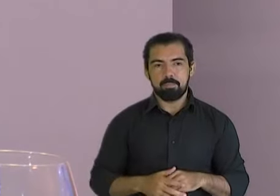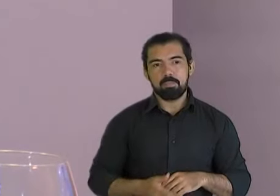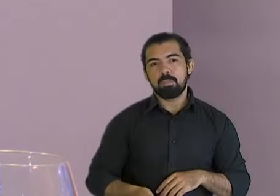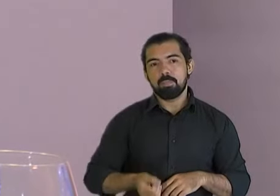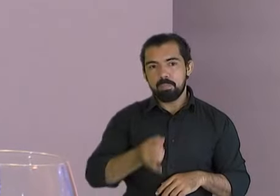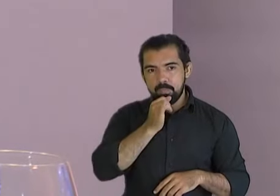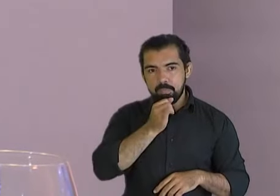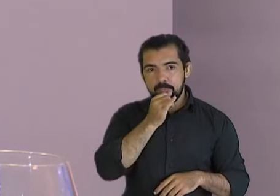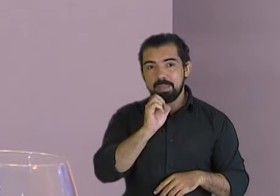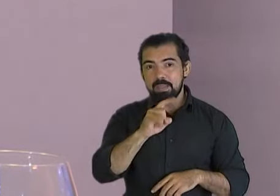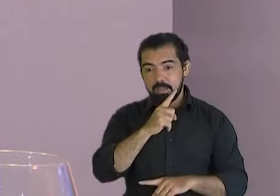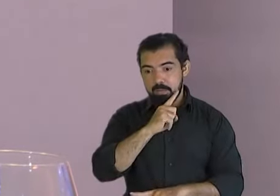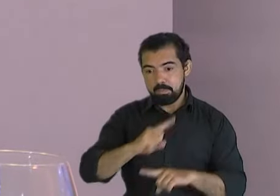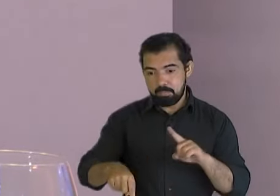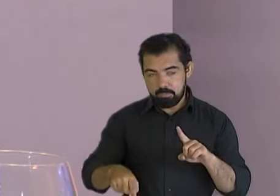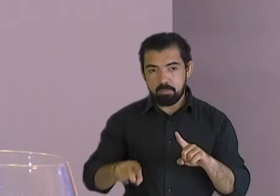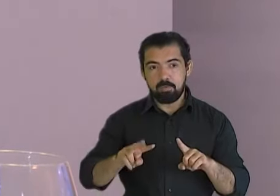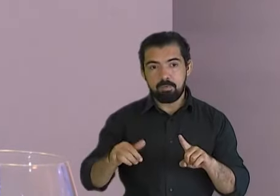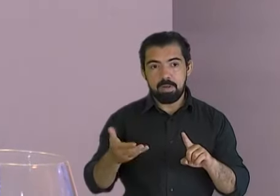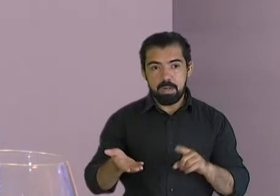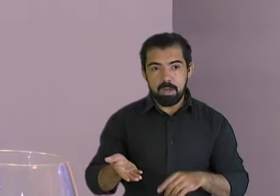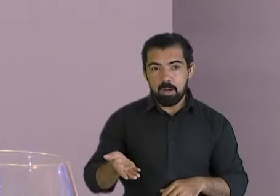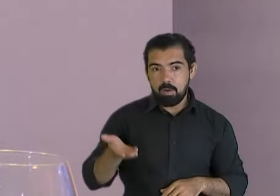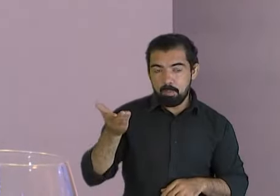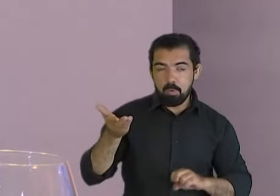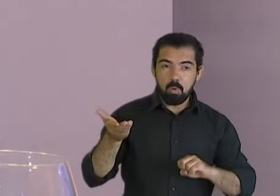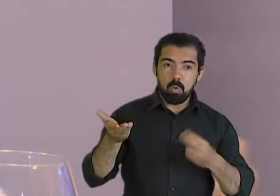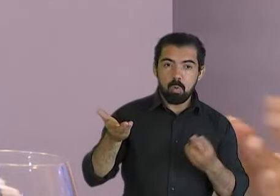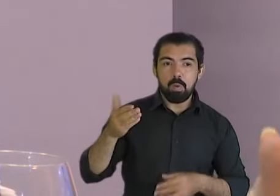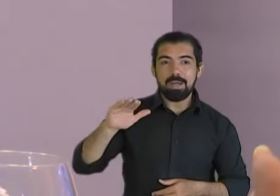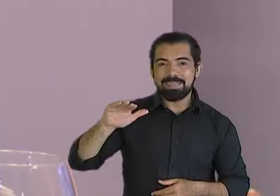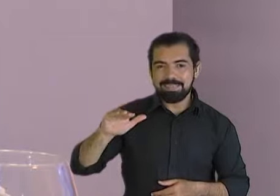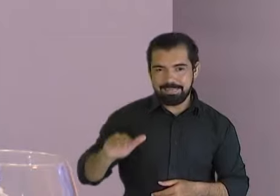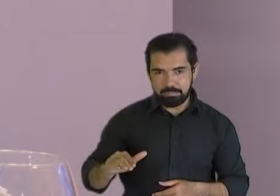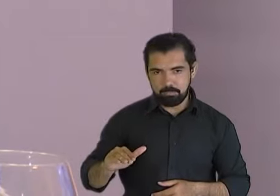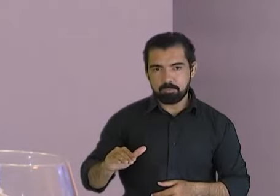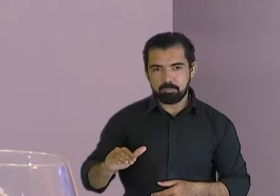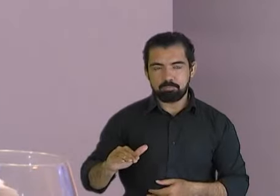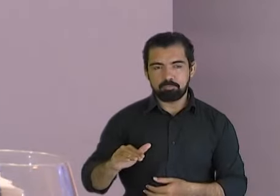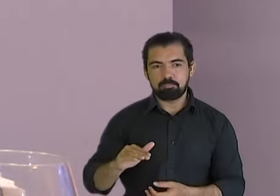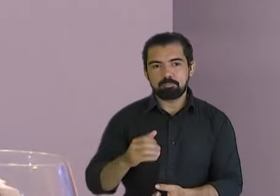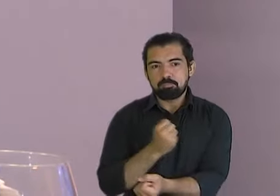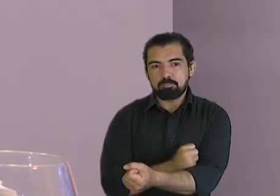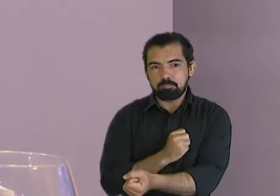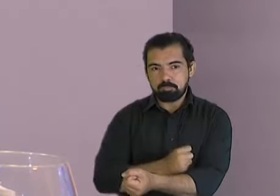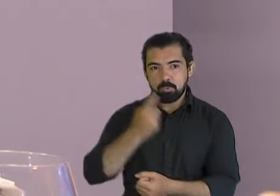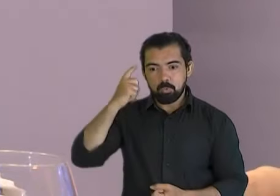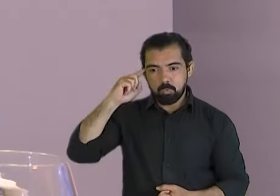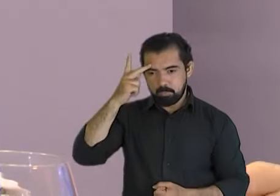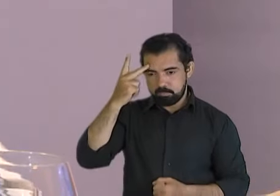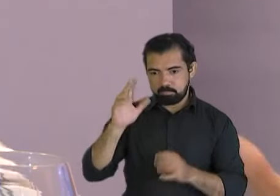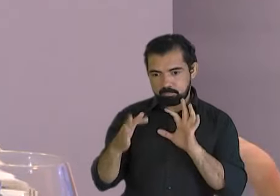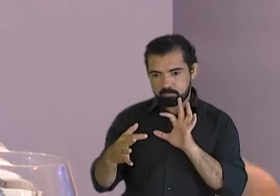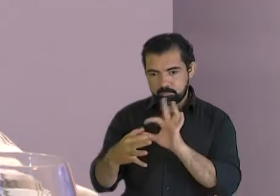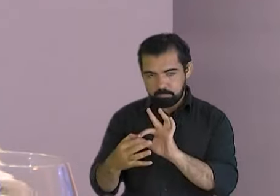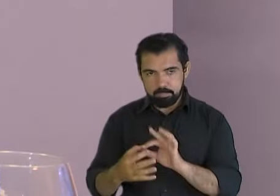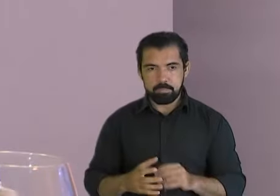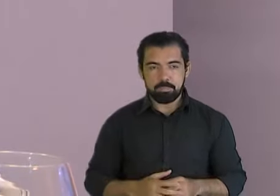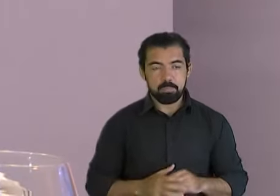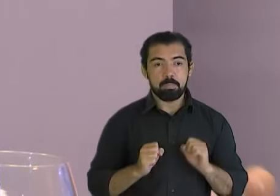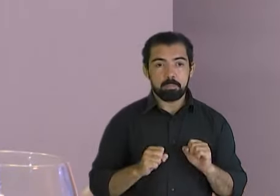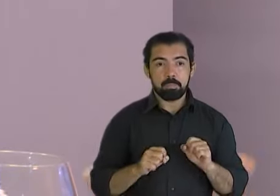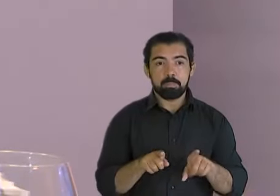se isso diminuiria ou se aumentaria. Talvez o que auxilia é o acesso a os riscos, né,